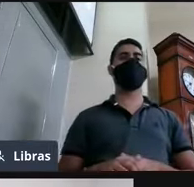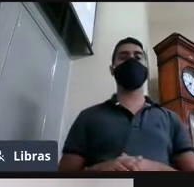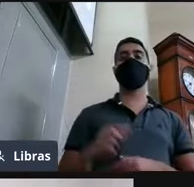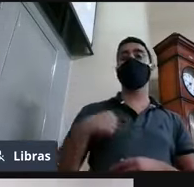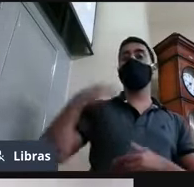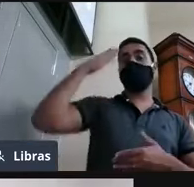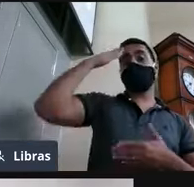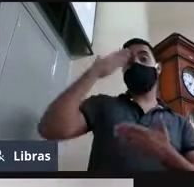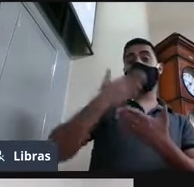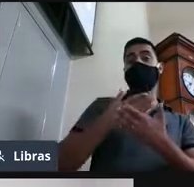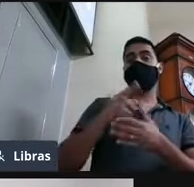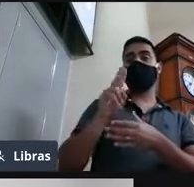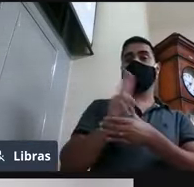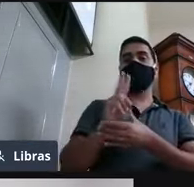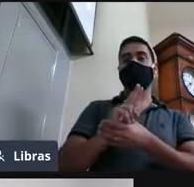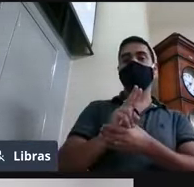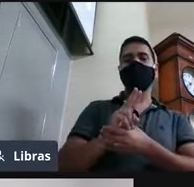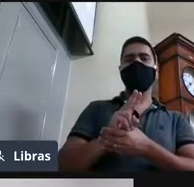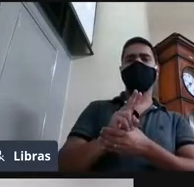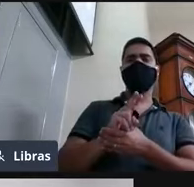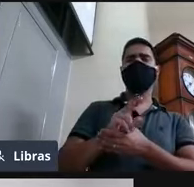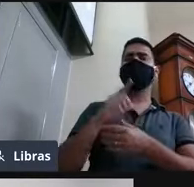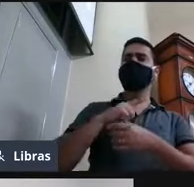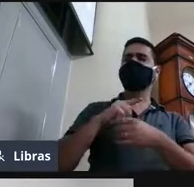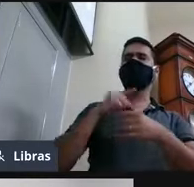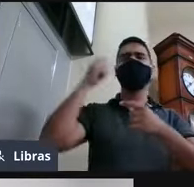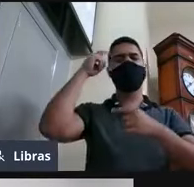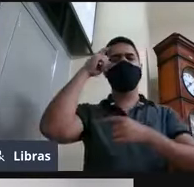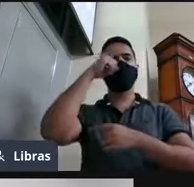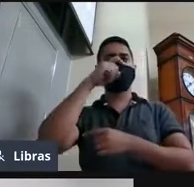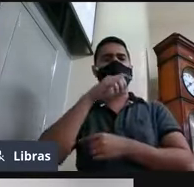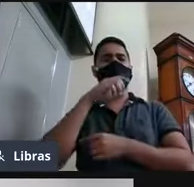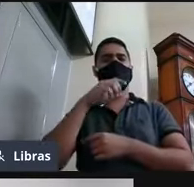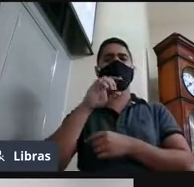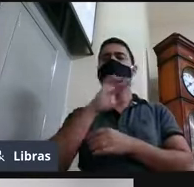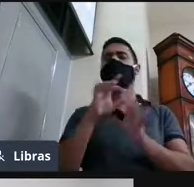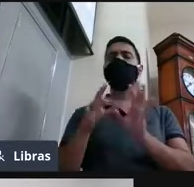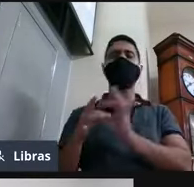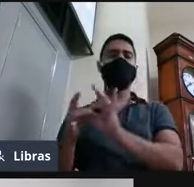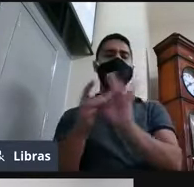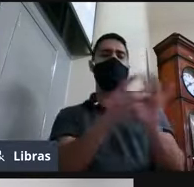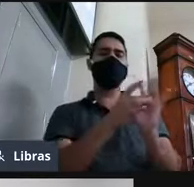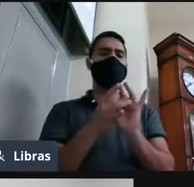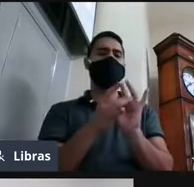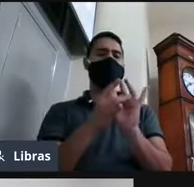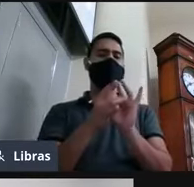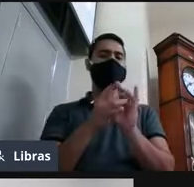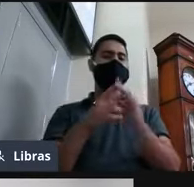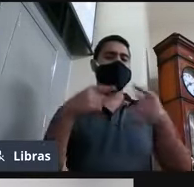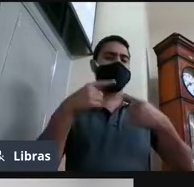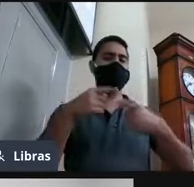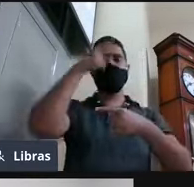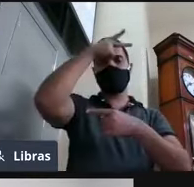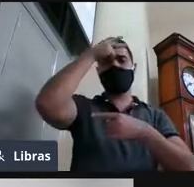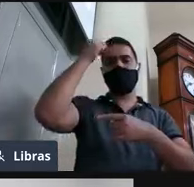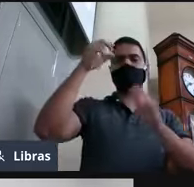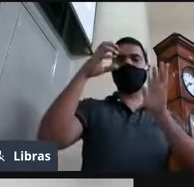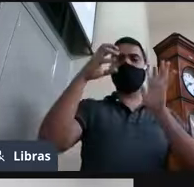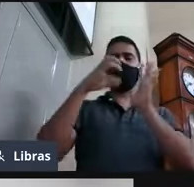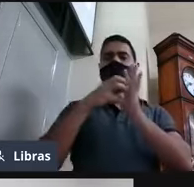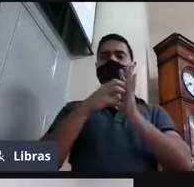Acredito que em Valença, com as dificuldades que estamos enfrentando, só a união das forças políticas para a nossa